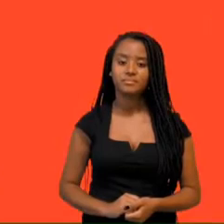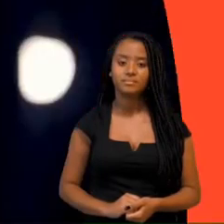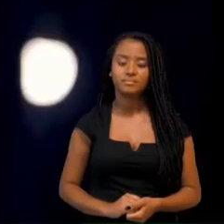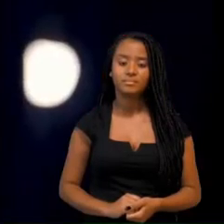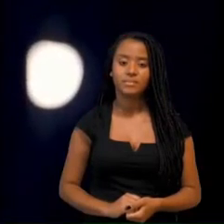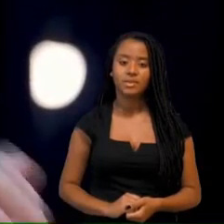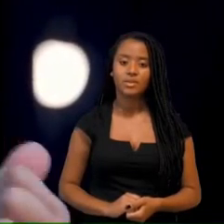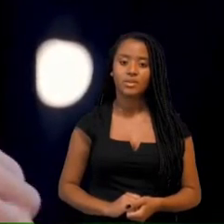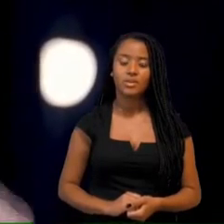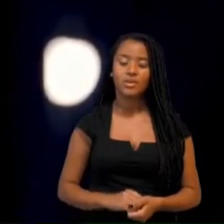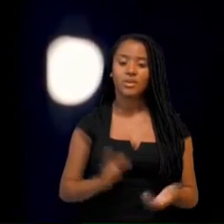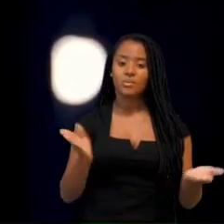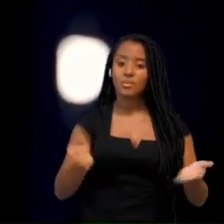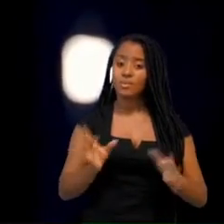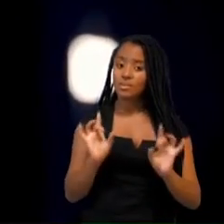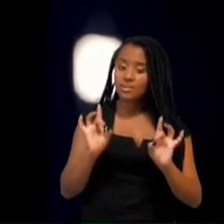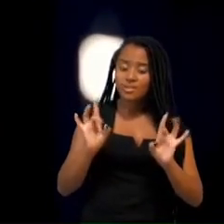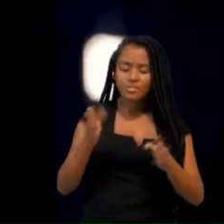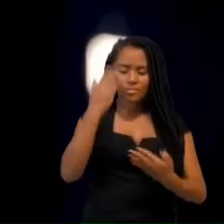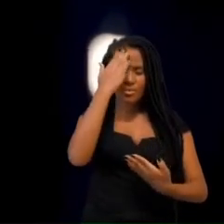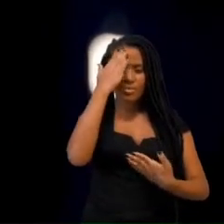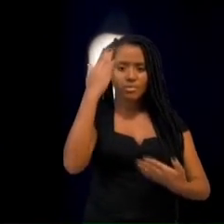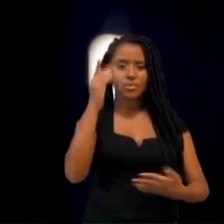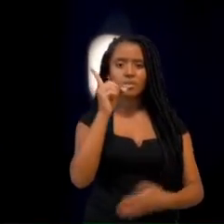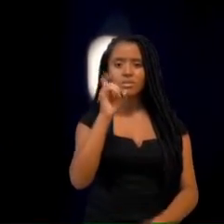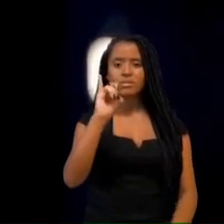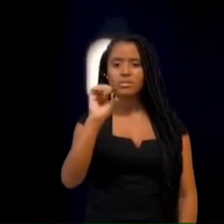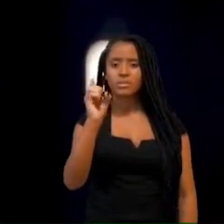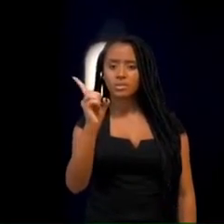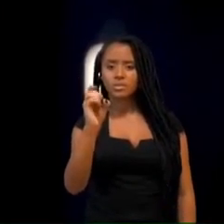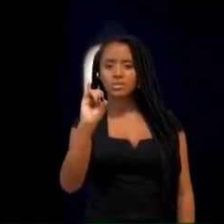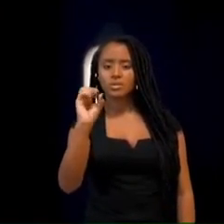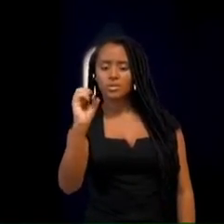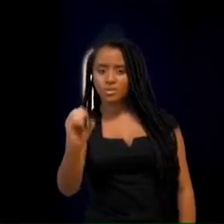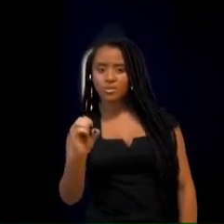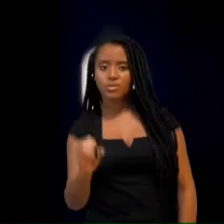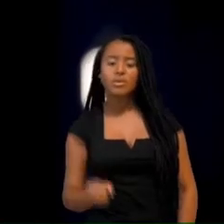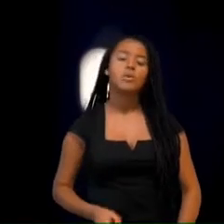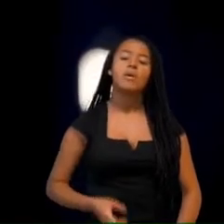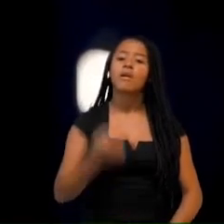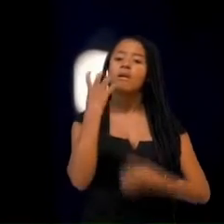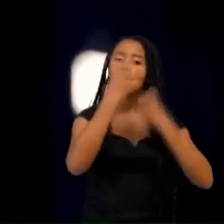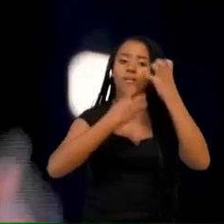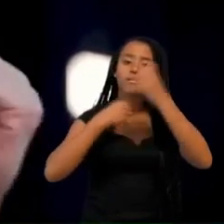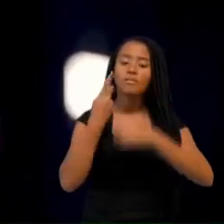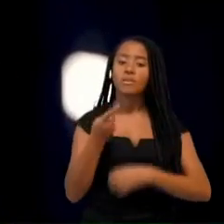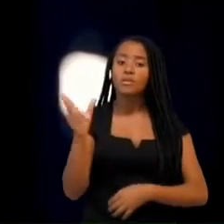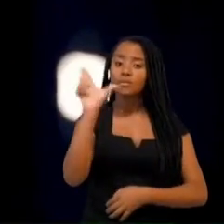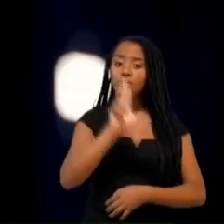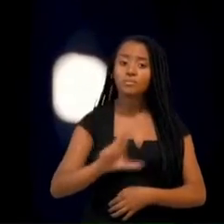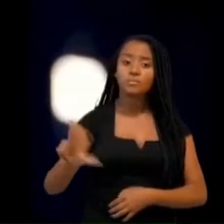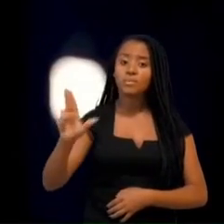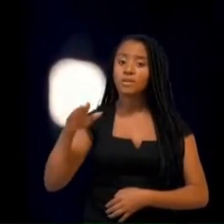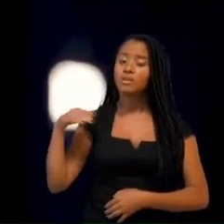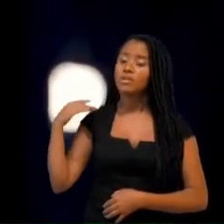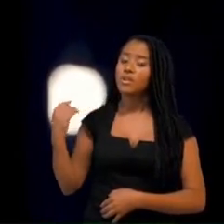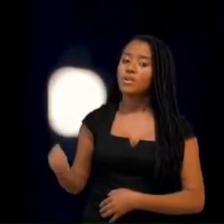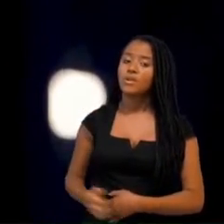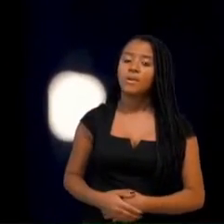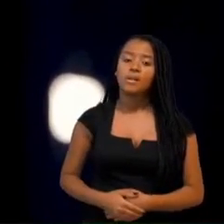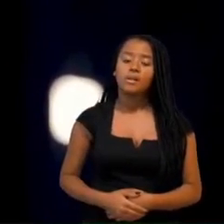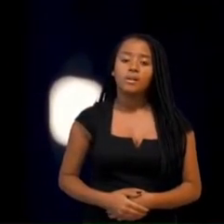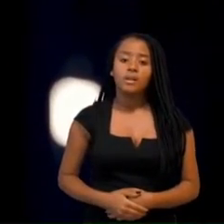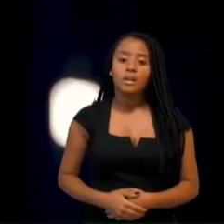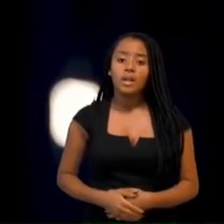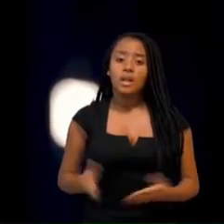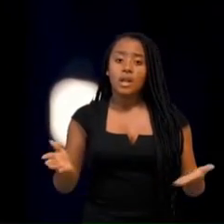comica galera por hoje é só muito obrigado eu sou o dío cantor compositor aqui de Uberlândia Vim lá de tiaba para fazer esse som